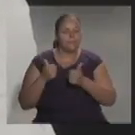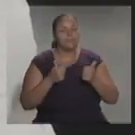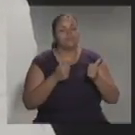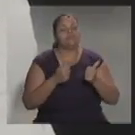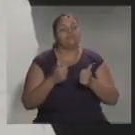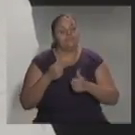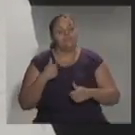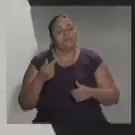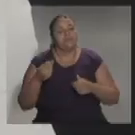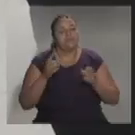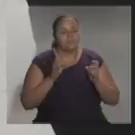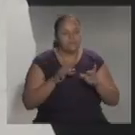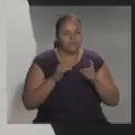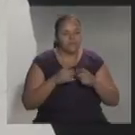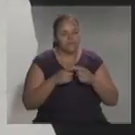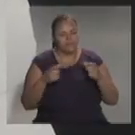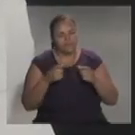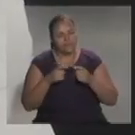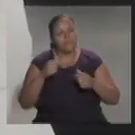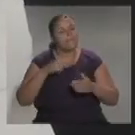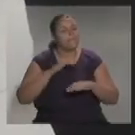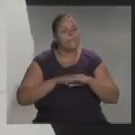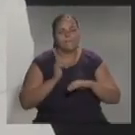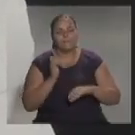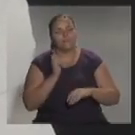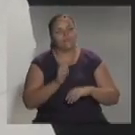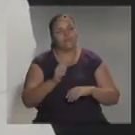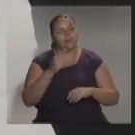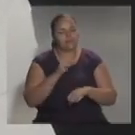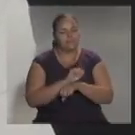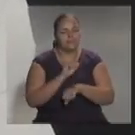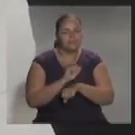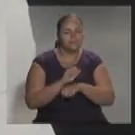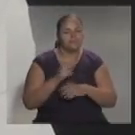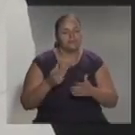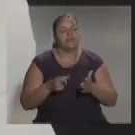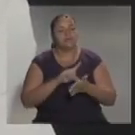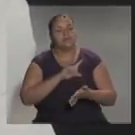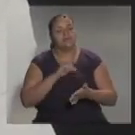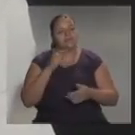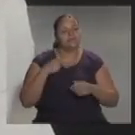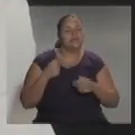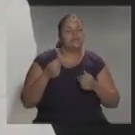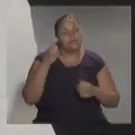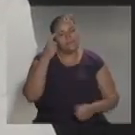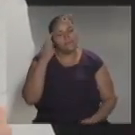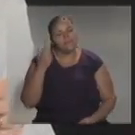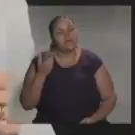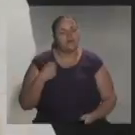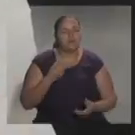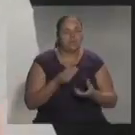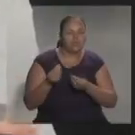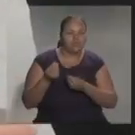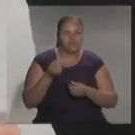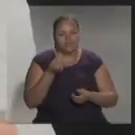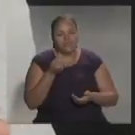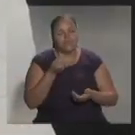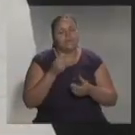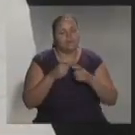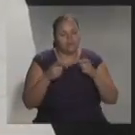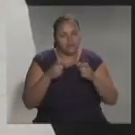correram bem. A gente vendeu mais ingressos do que se esperava, né? No início estava aquela coisa de muitos